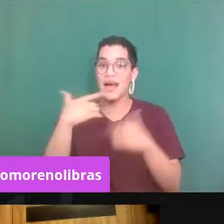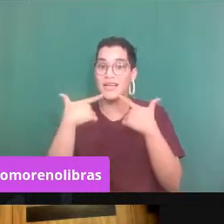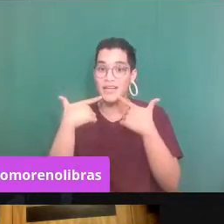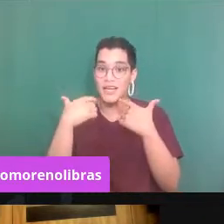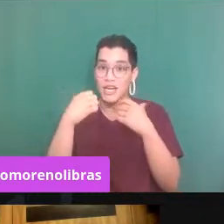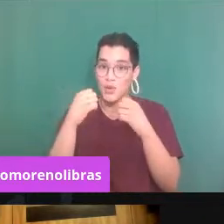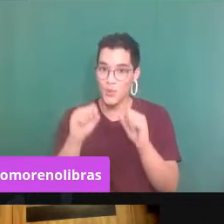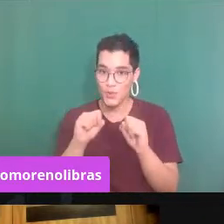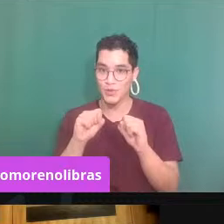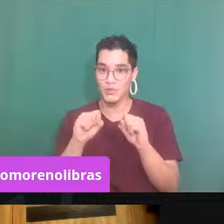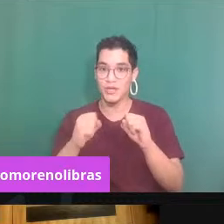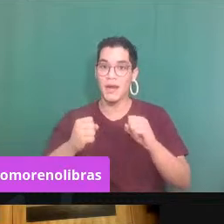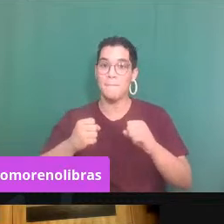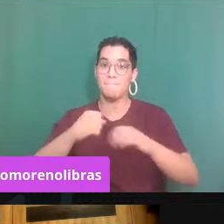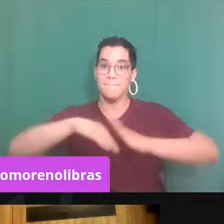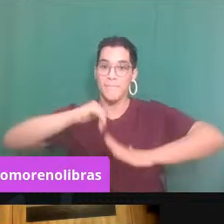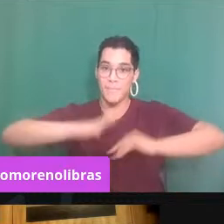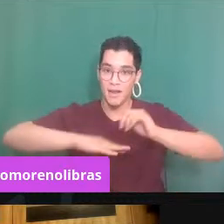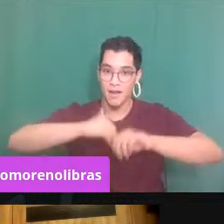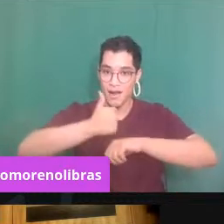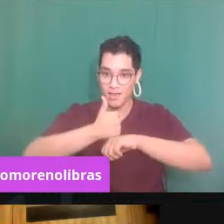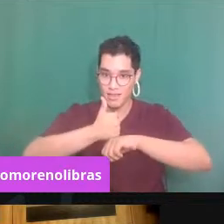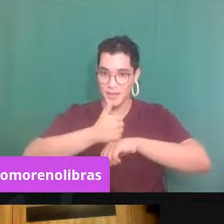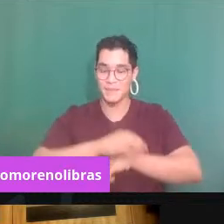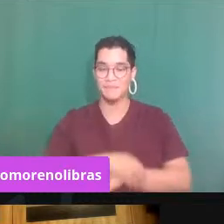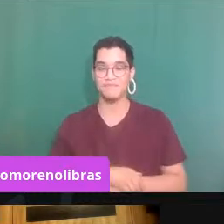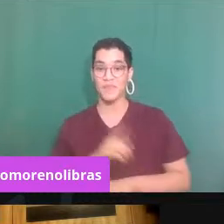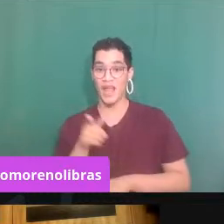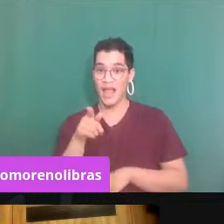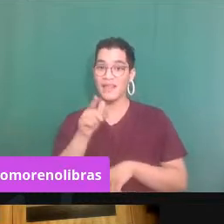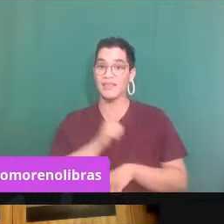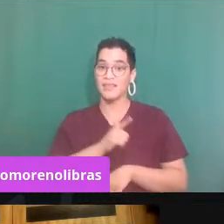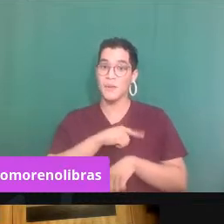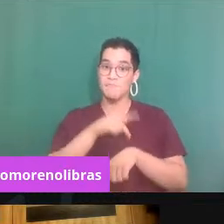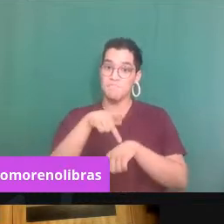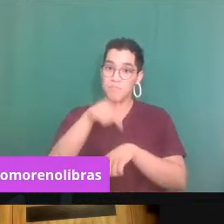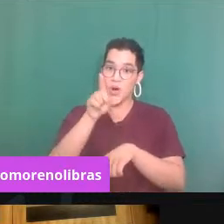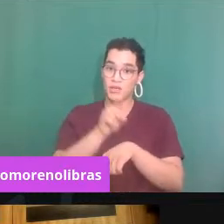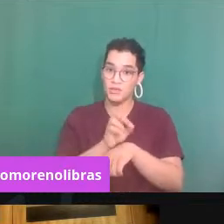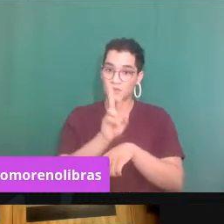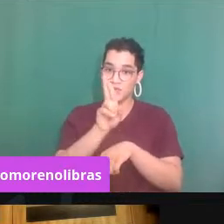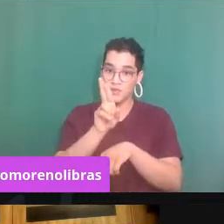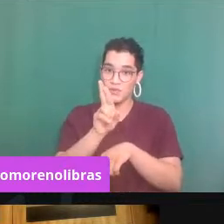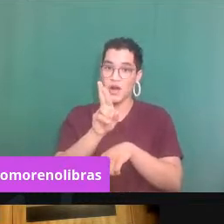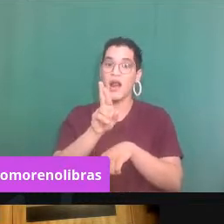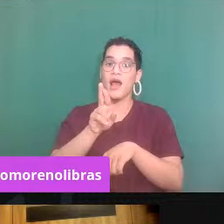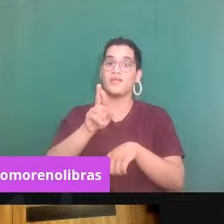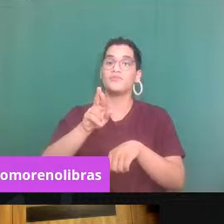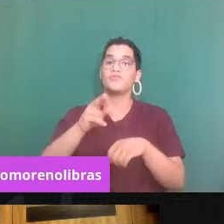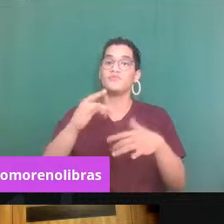Realizou o pós-doutorado em Linguística na Universidade do Porto e na Universidade